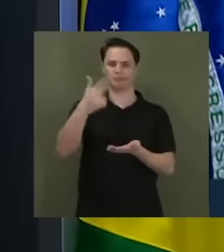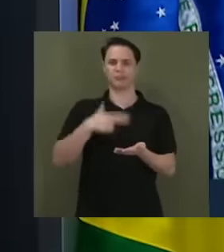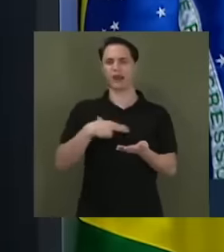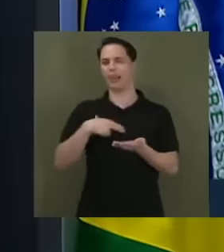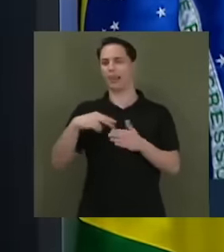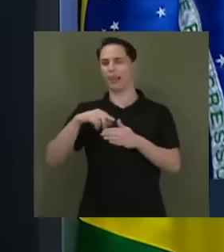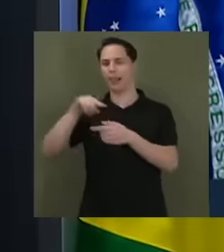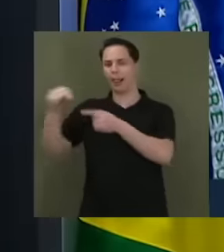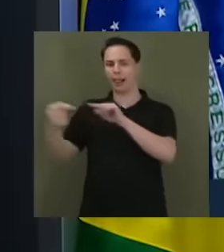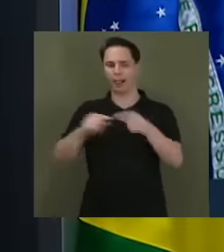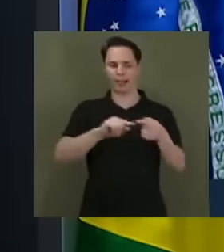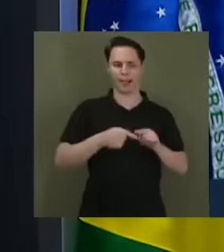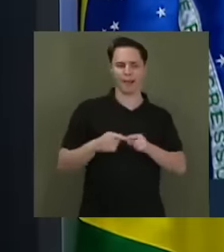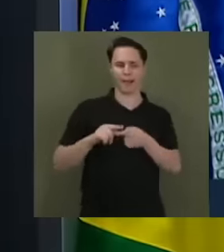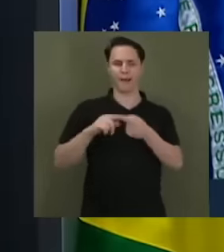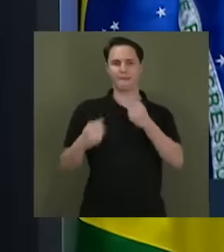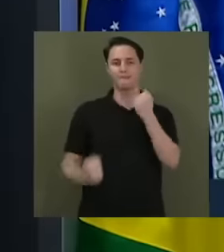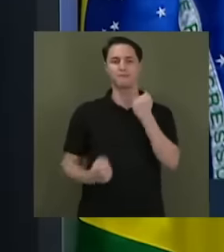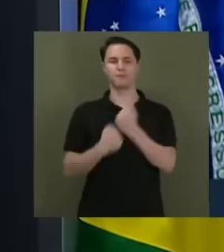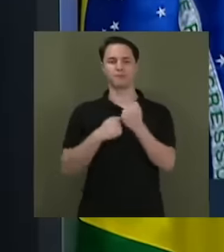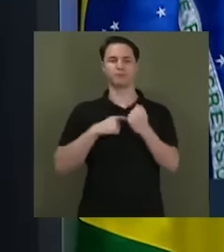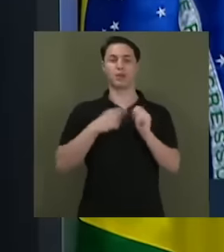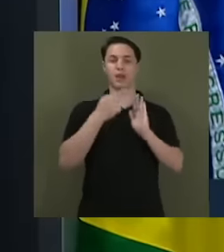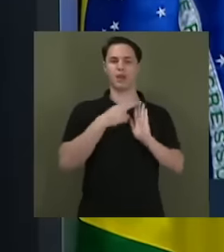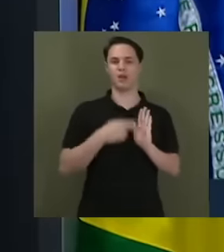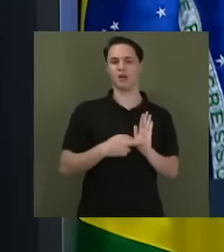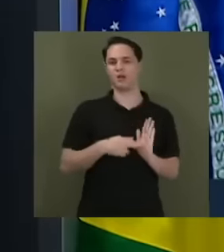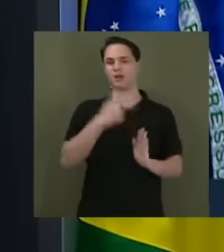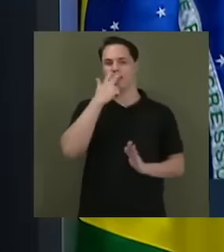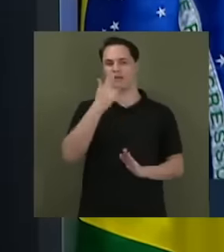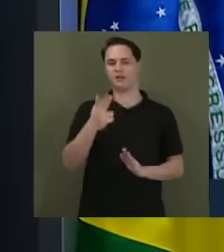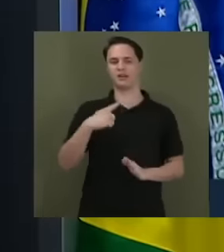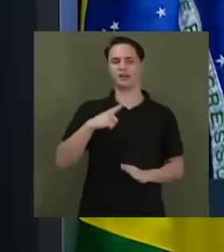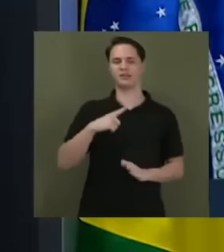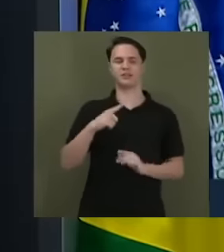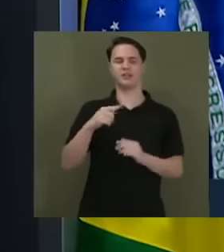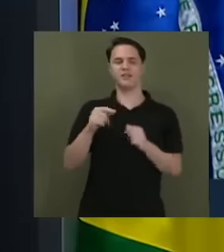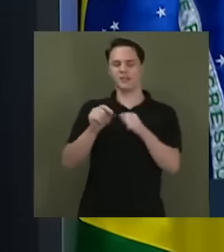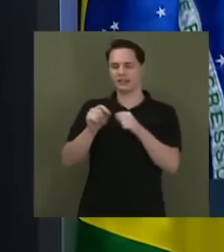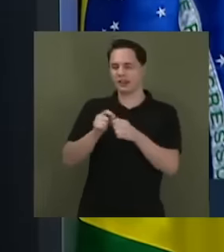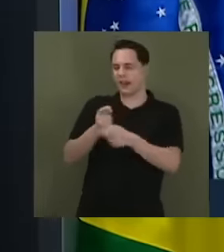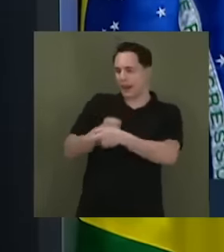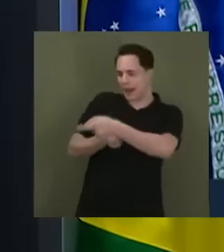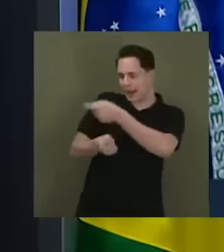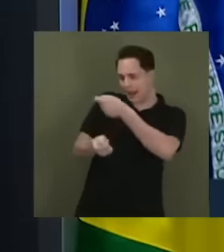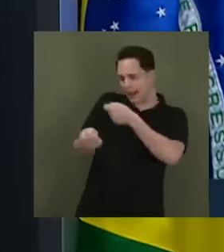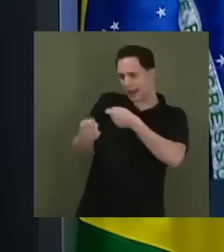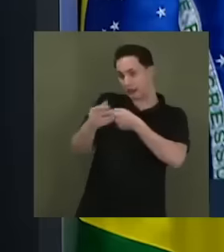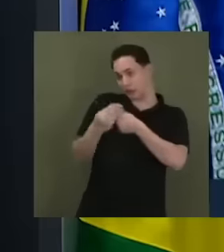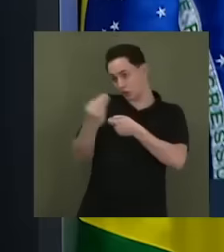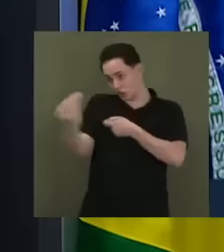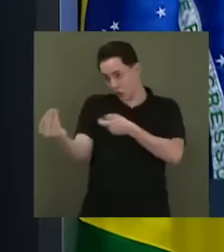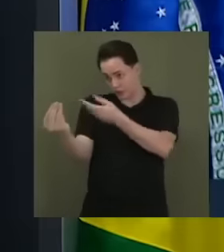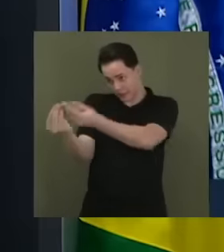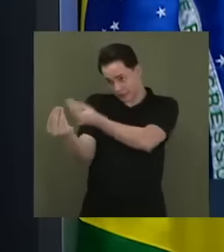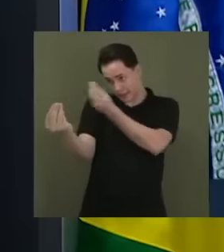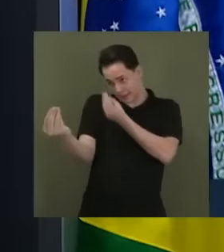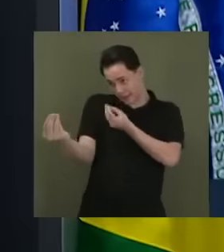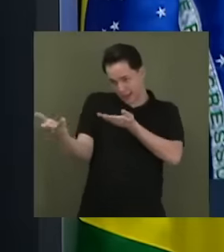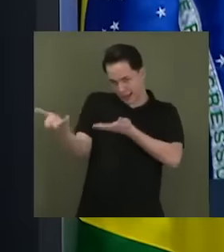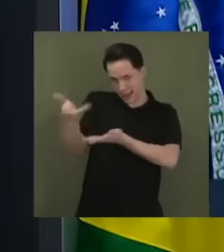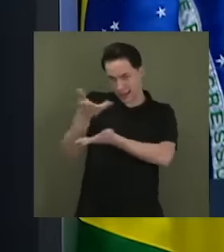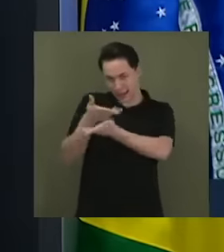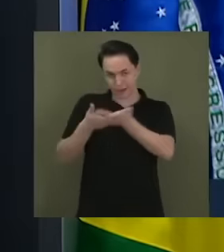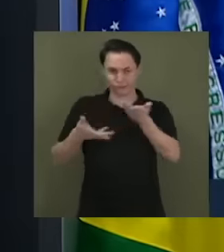apoio fica regulamentada a política do Toma Lá Da Cá da barganha é uma fórmula muito eficaz para a